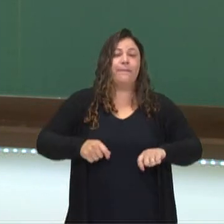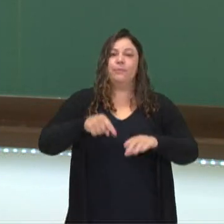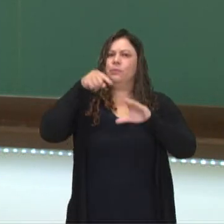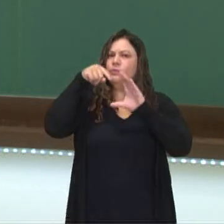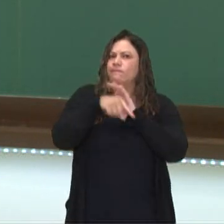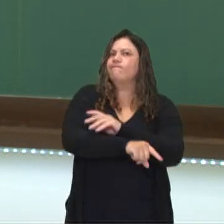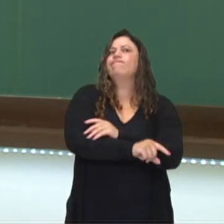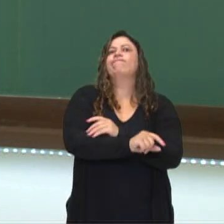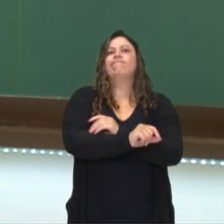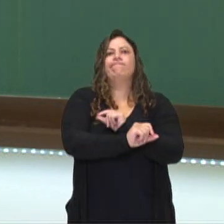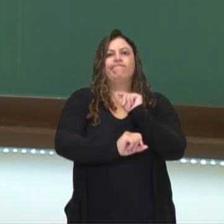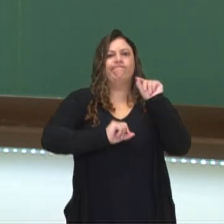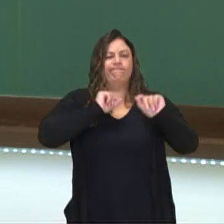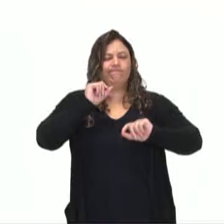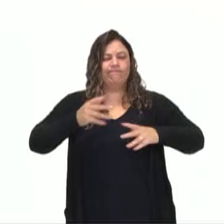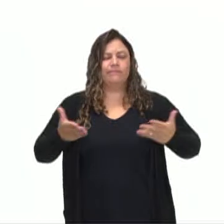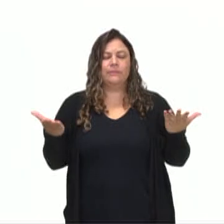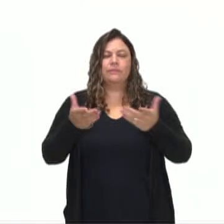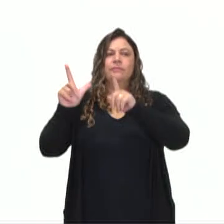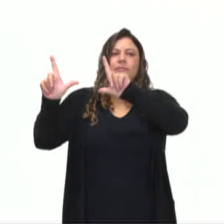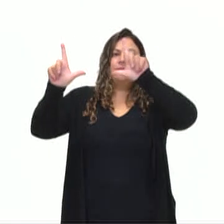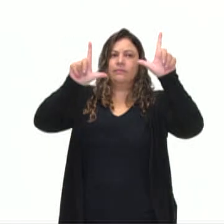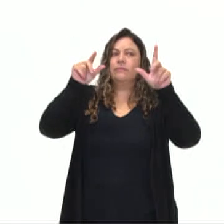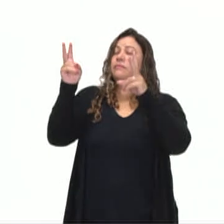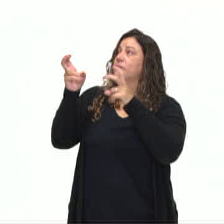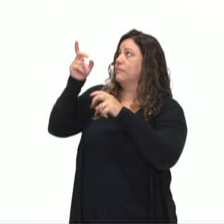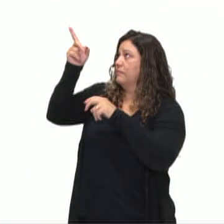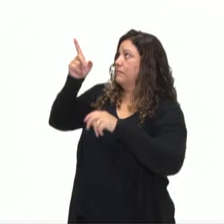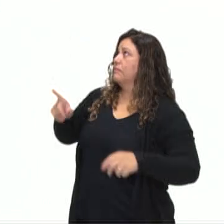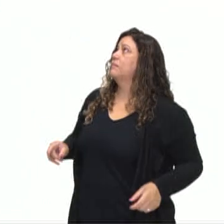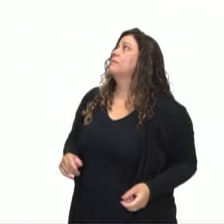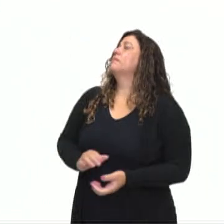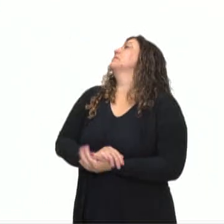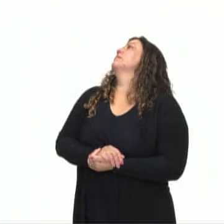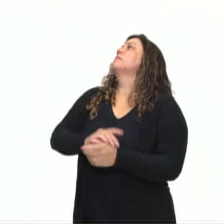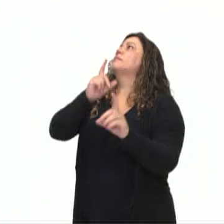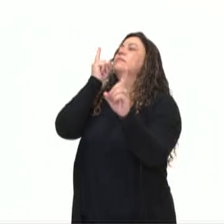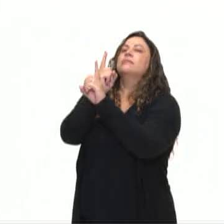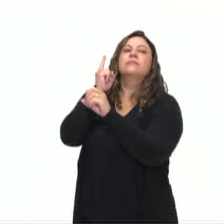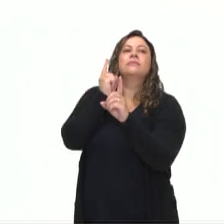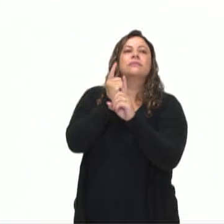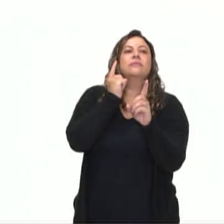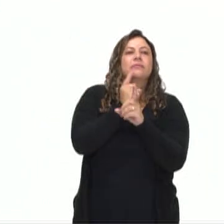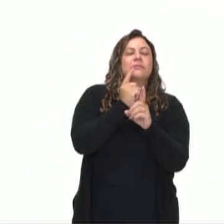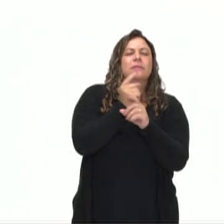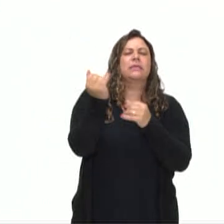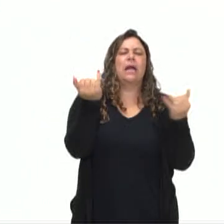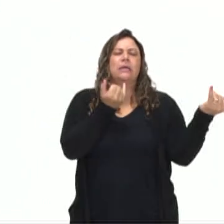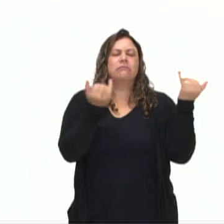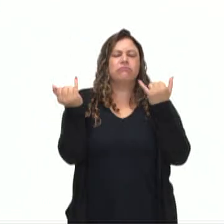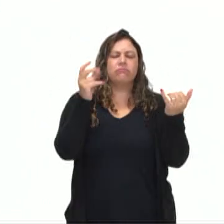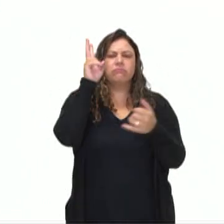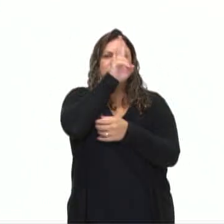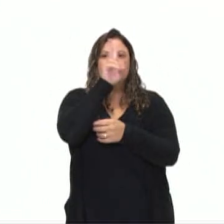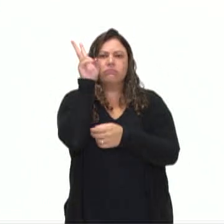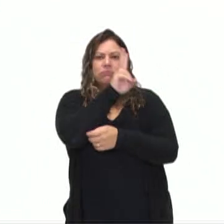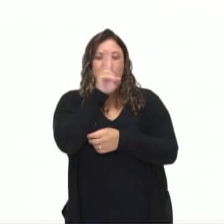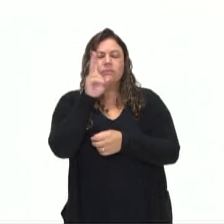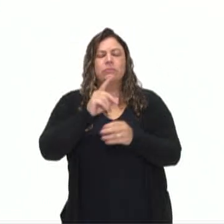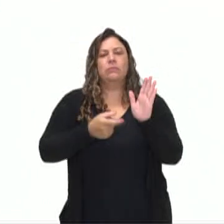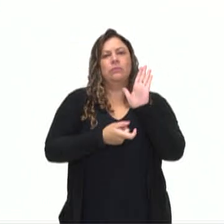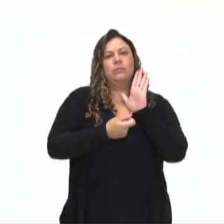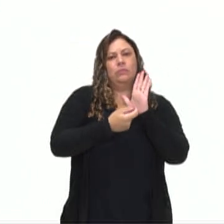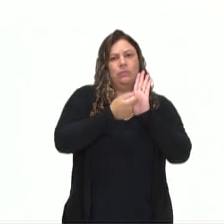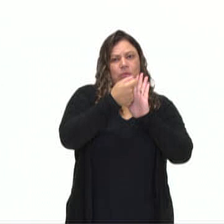intensa. E aqui na tela, ó, nós podemos encontrar informações na história da existência de Bolsa de